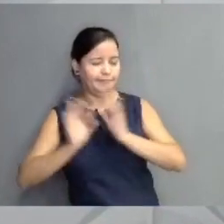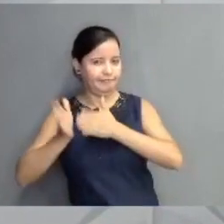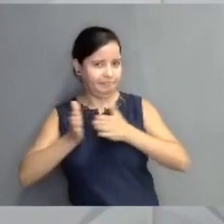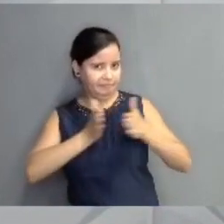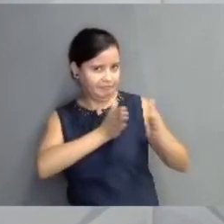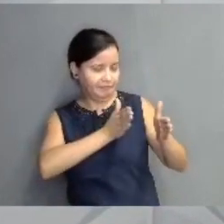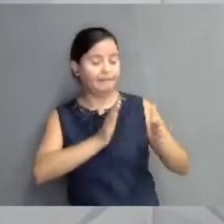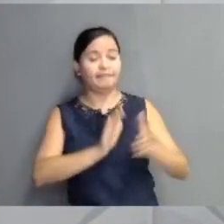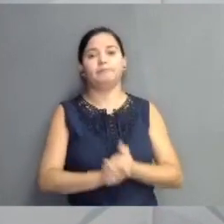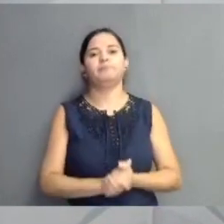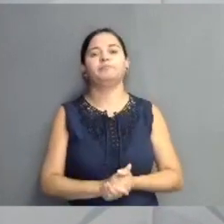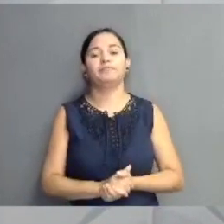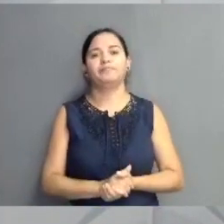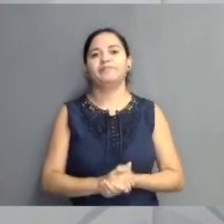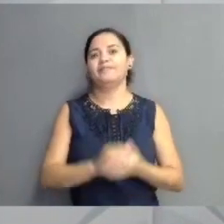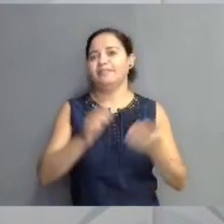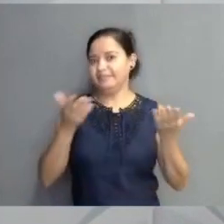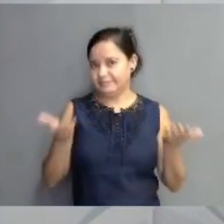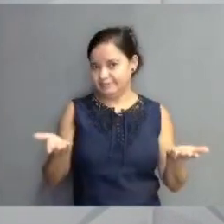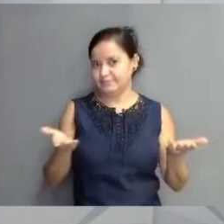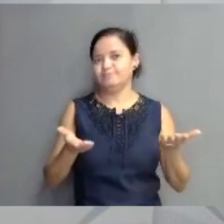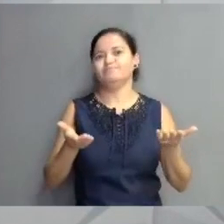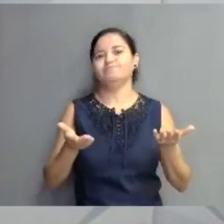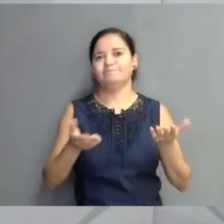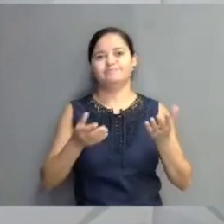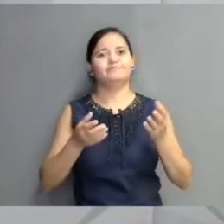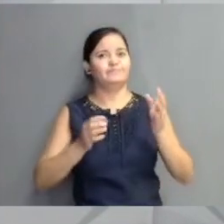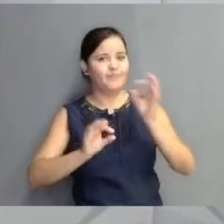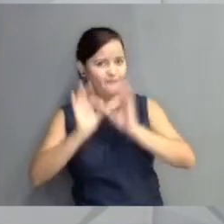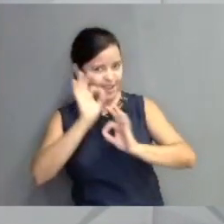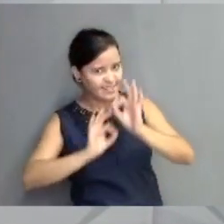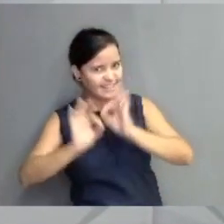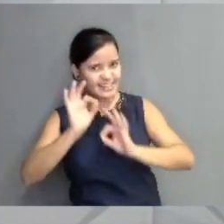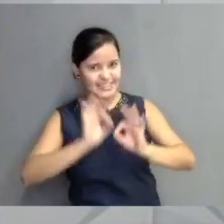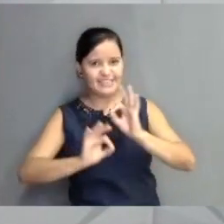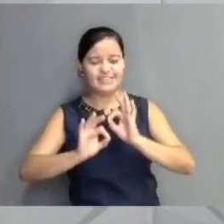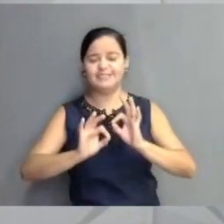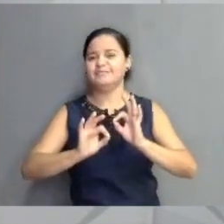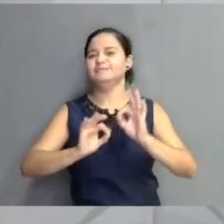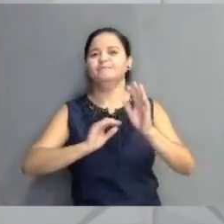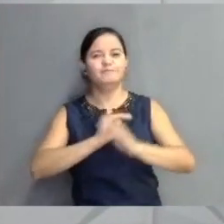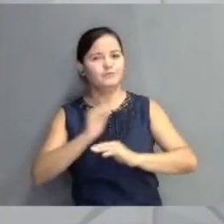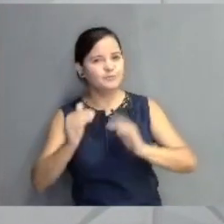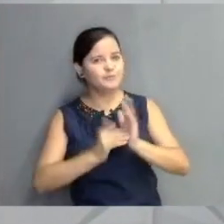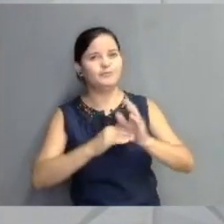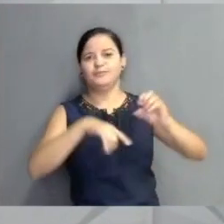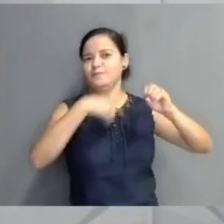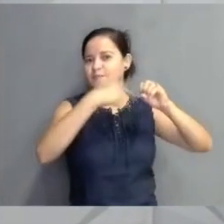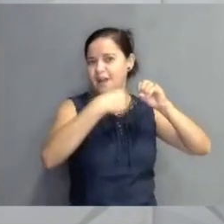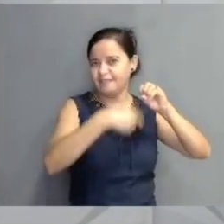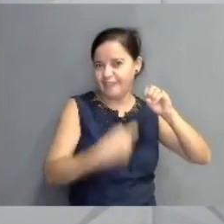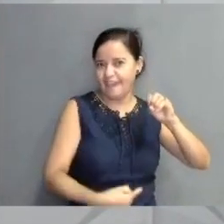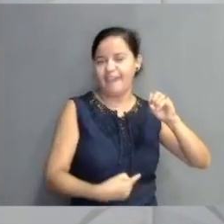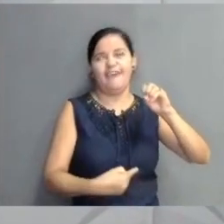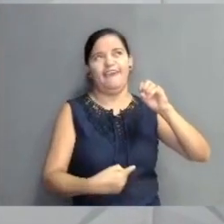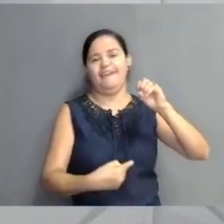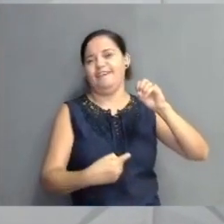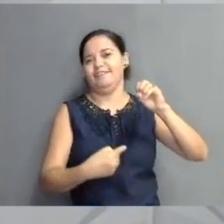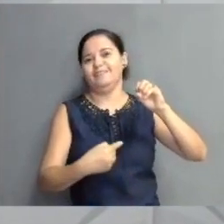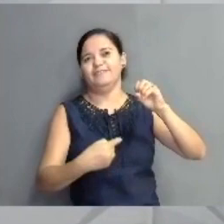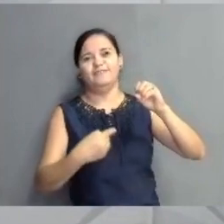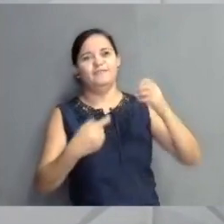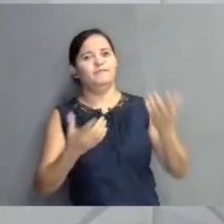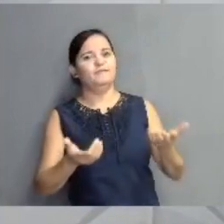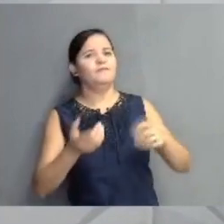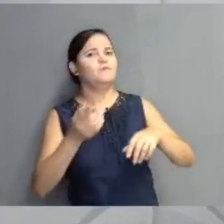eu trago essa segunda dica. Organize o seu material. Um bloquinho, um caderno, uma agenda, lá junto